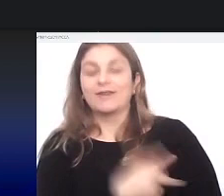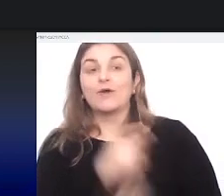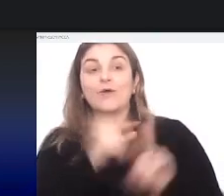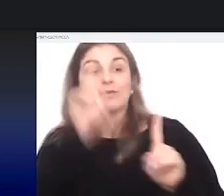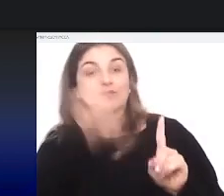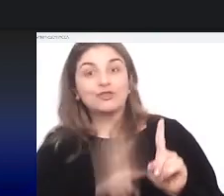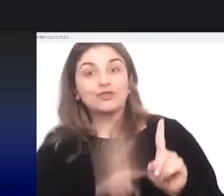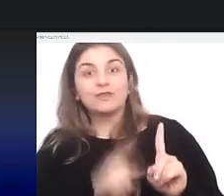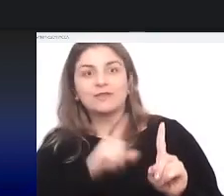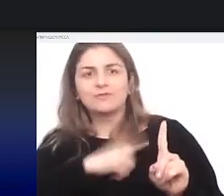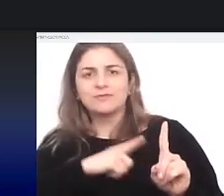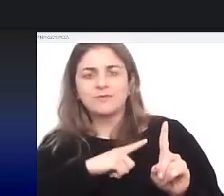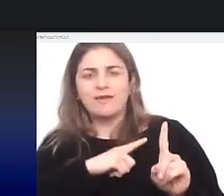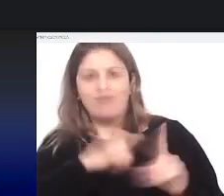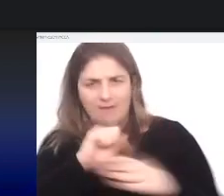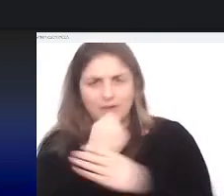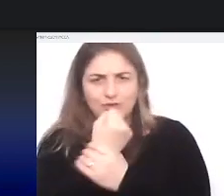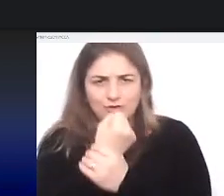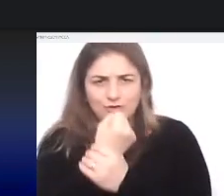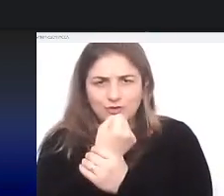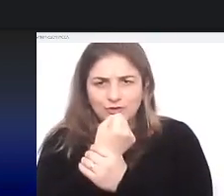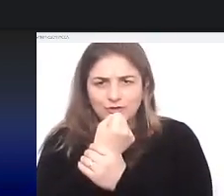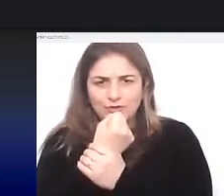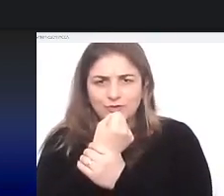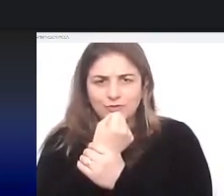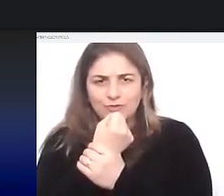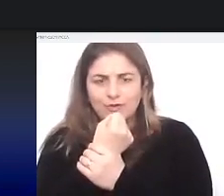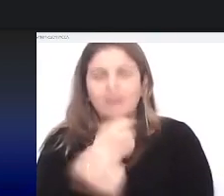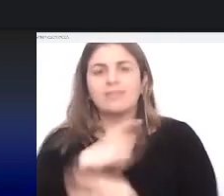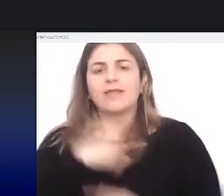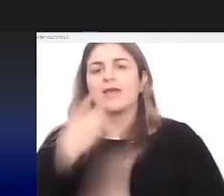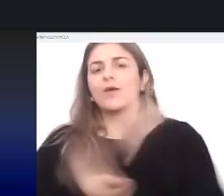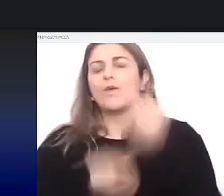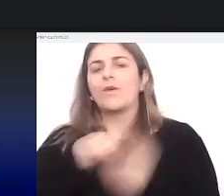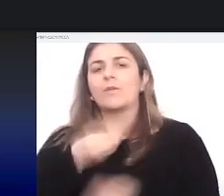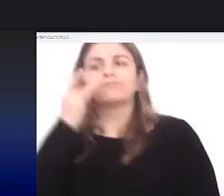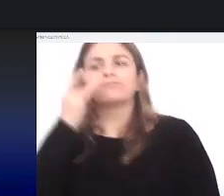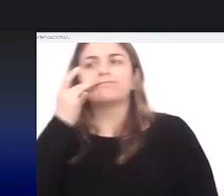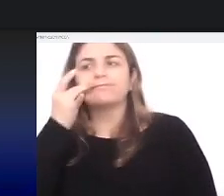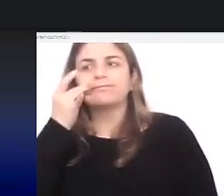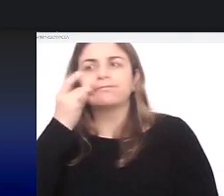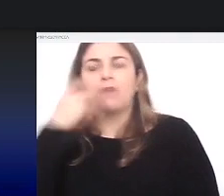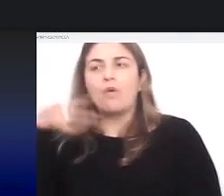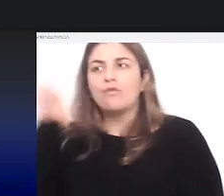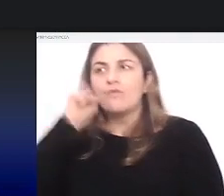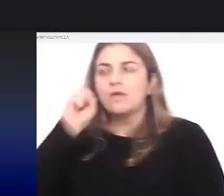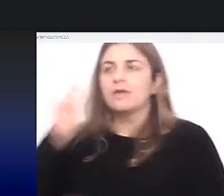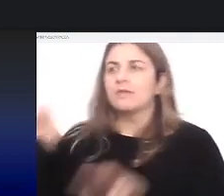preserva? Ouvir testemunhas? Júri virtual?